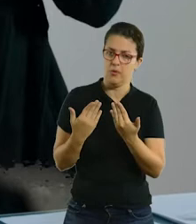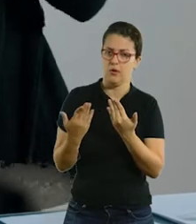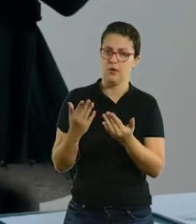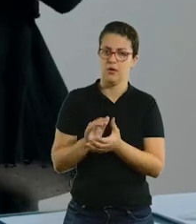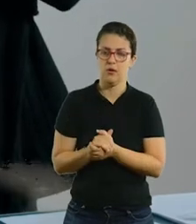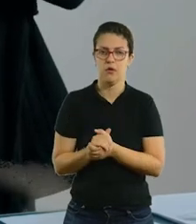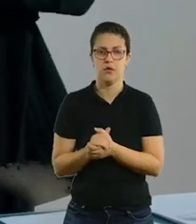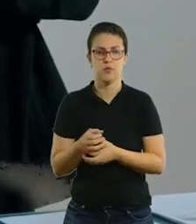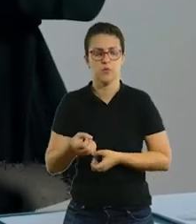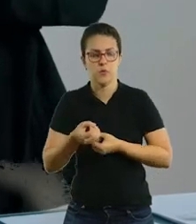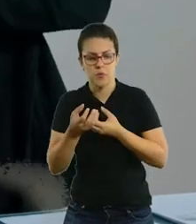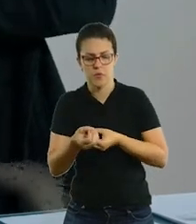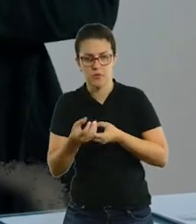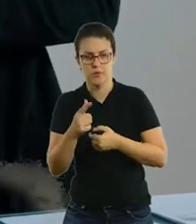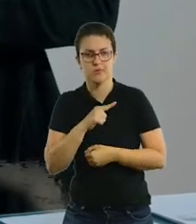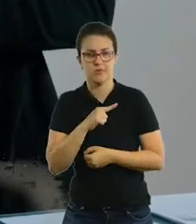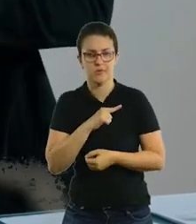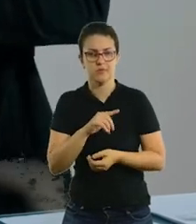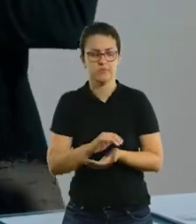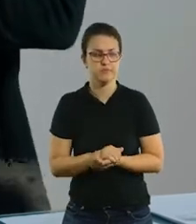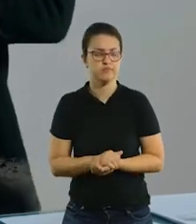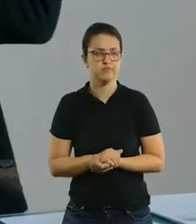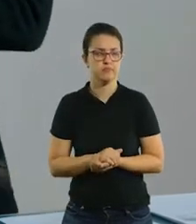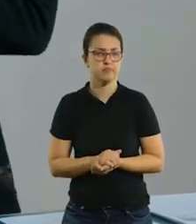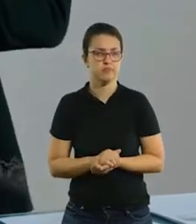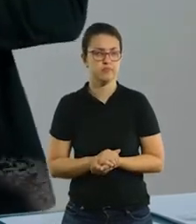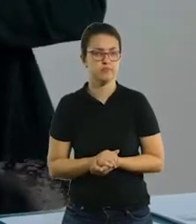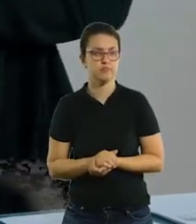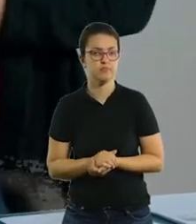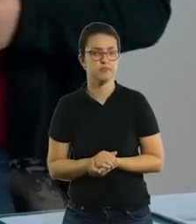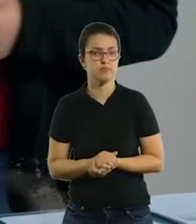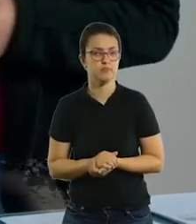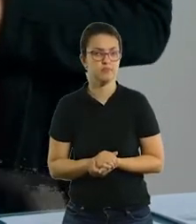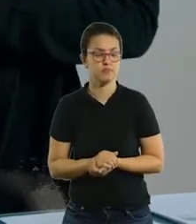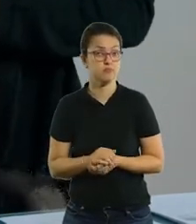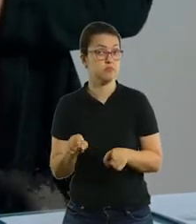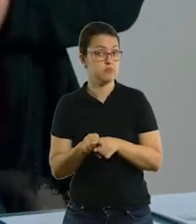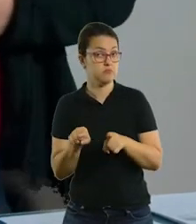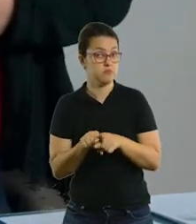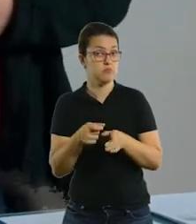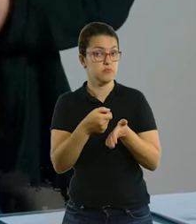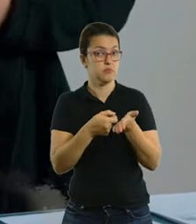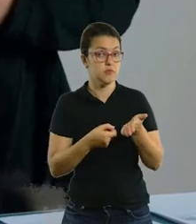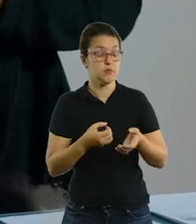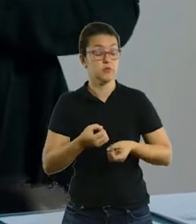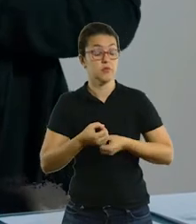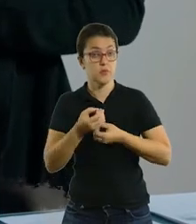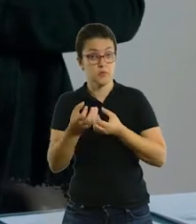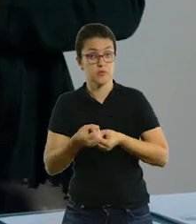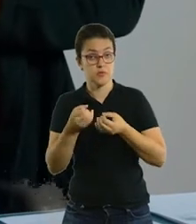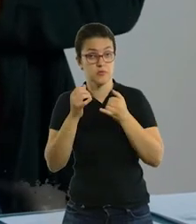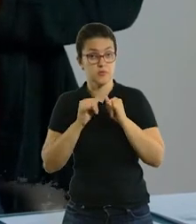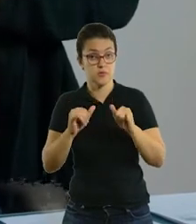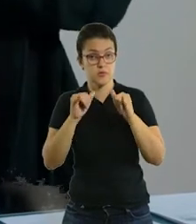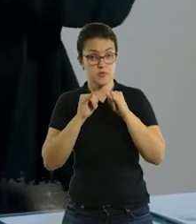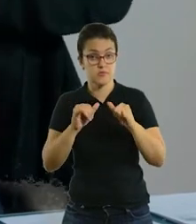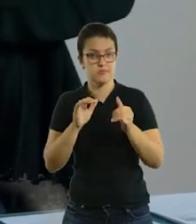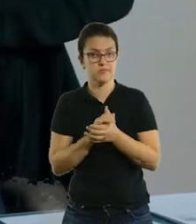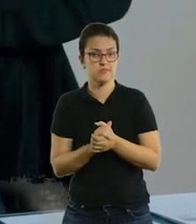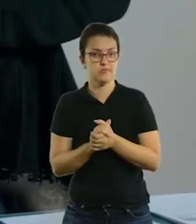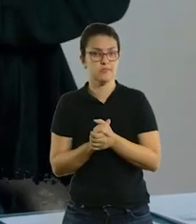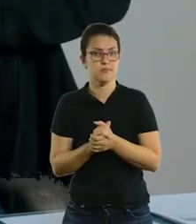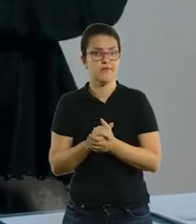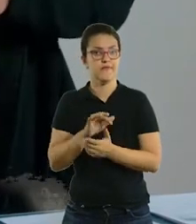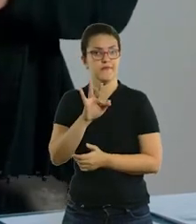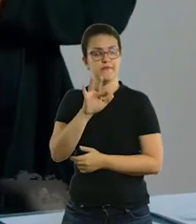casa sobre as informações que você tem. E tratando até sobre o texto informativo, a gente tem que tomar cuidado com as